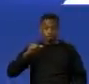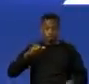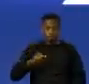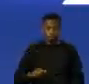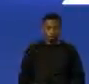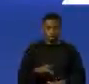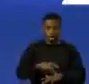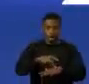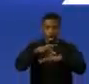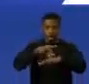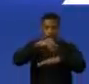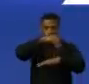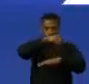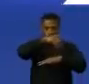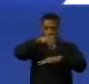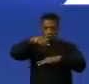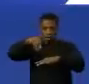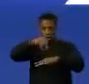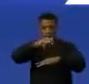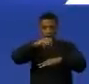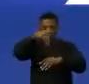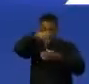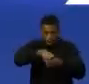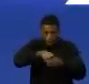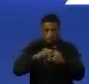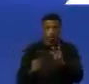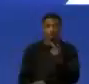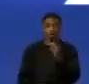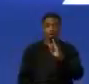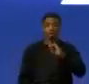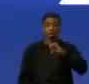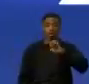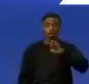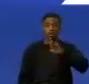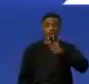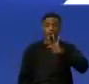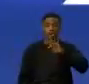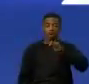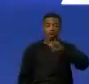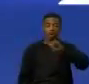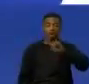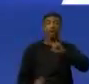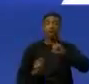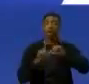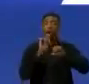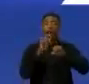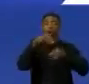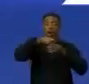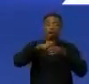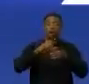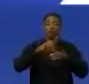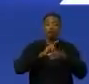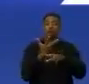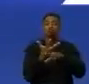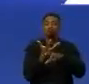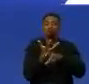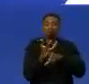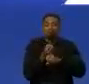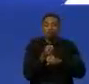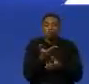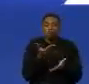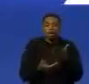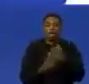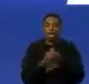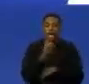carne, o meio fica hipertônico e, por osmose, a célula da carne aqui do alimento tende a